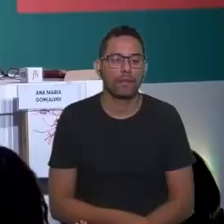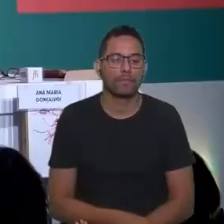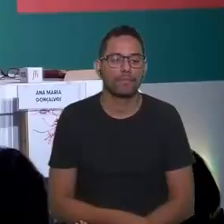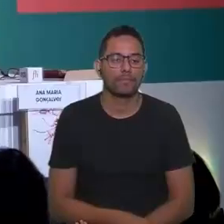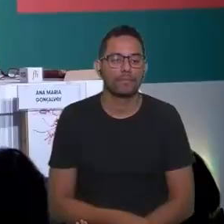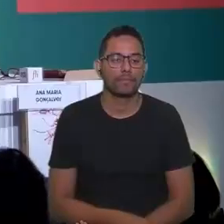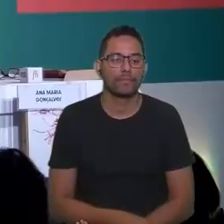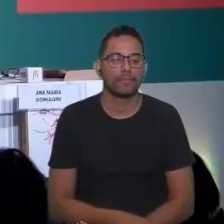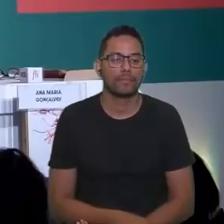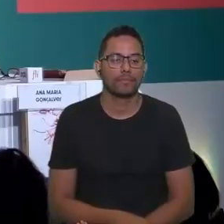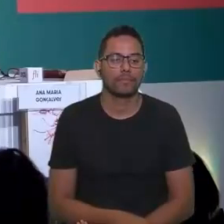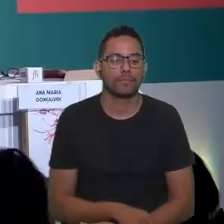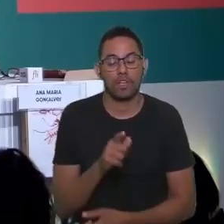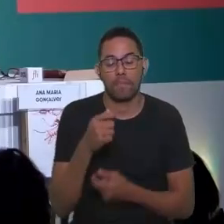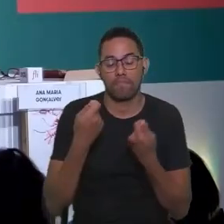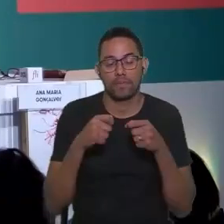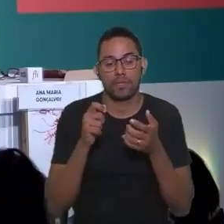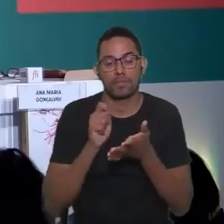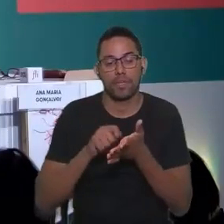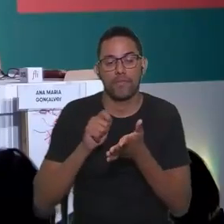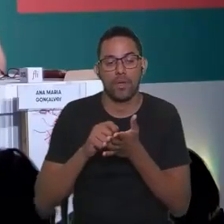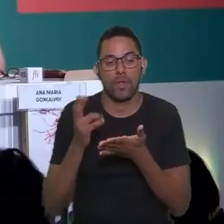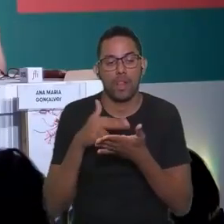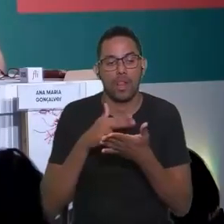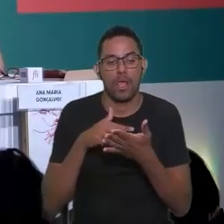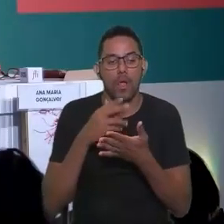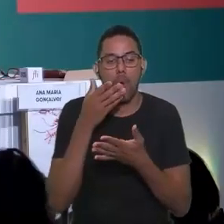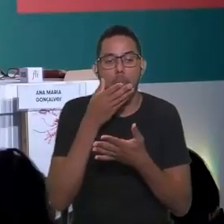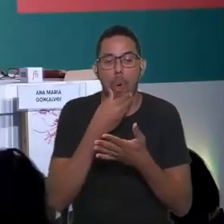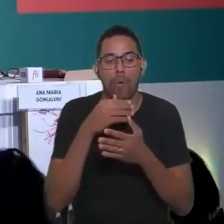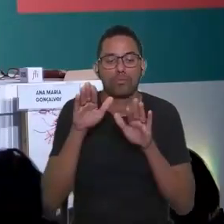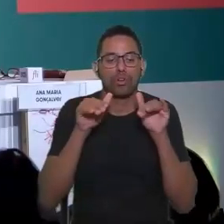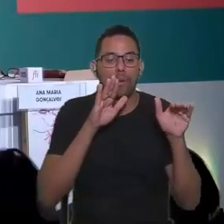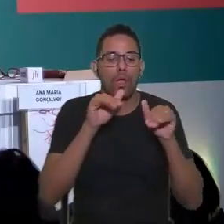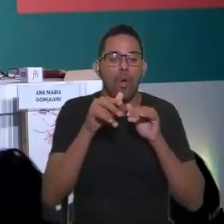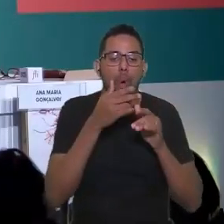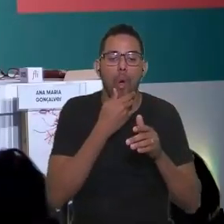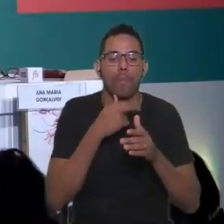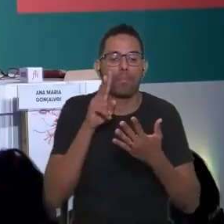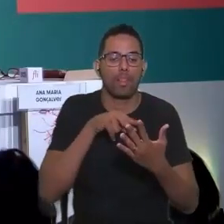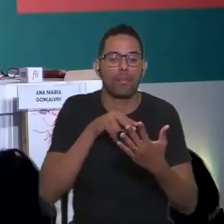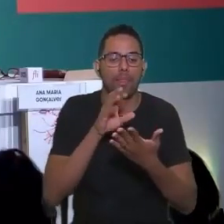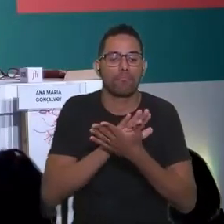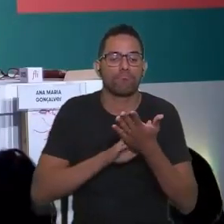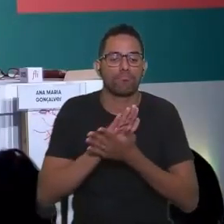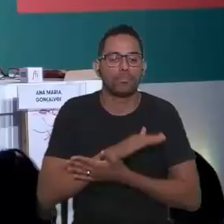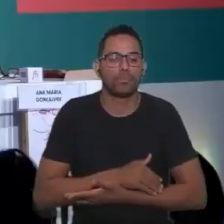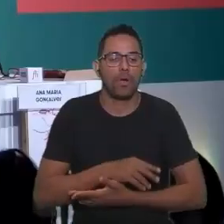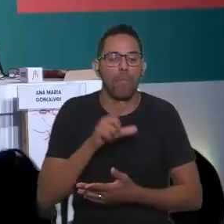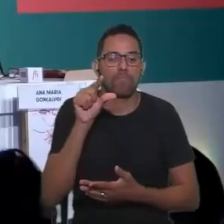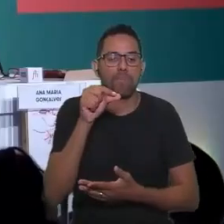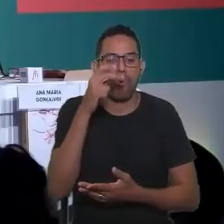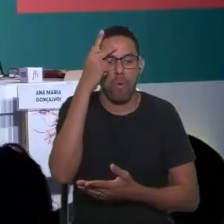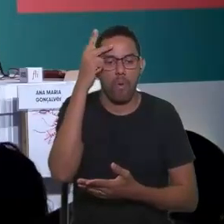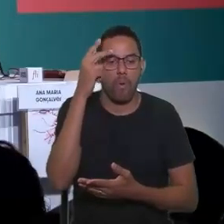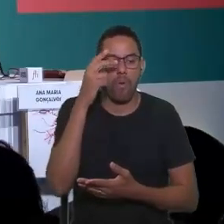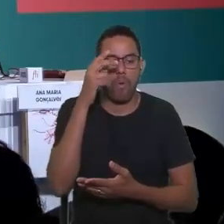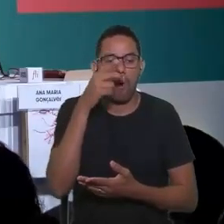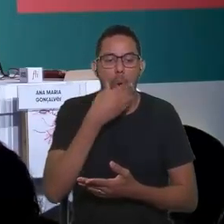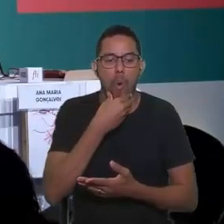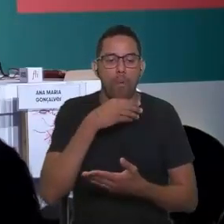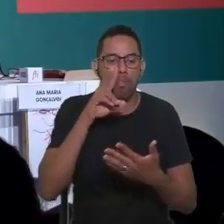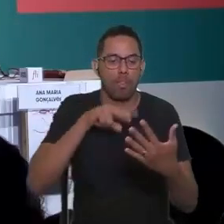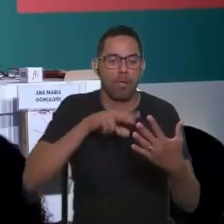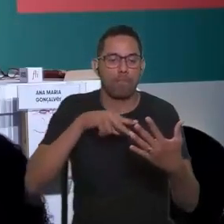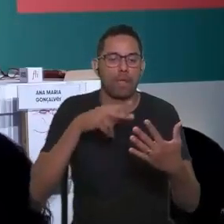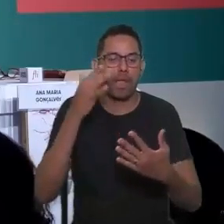homens, falando... Os homens porque a não gente leem, tem que chamar os homens para essa discussão. Os homens não estão lendo, são muito poucos os homens lendo. Eu